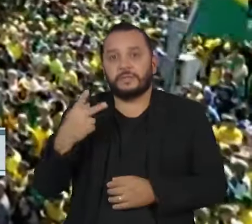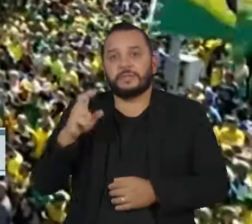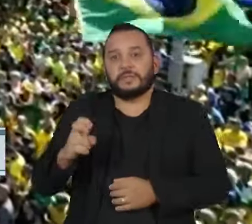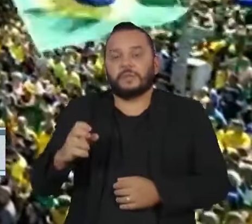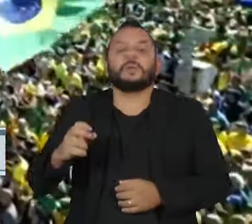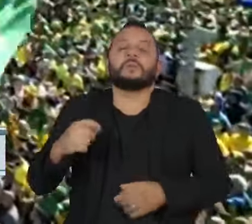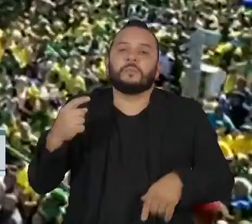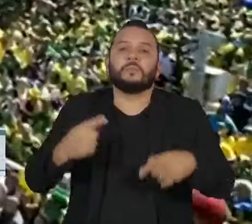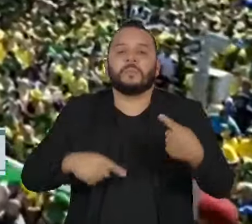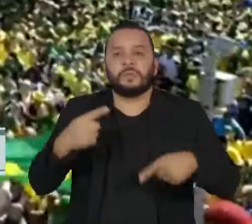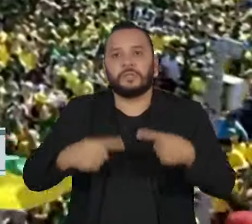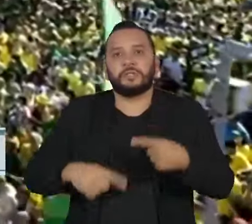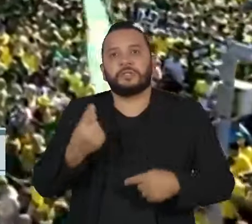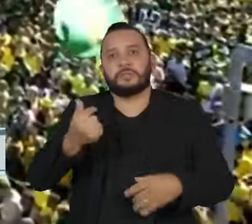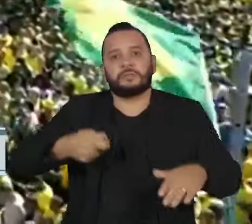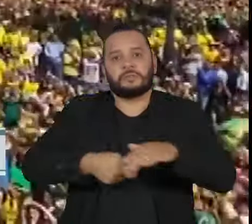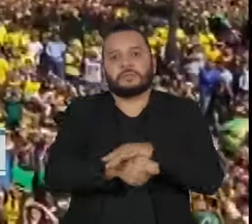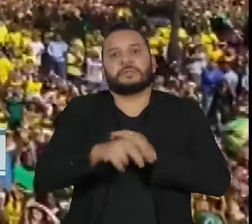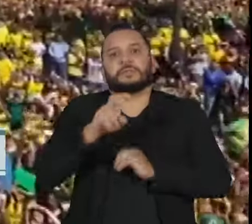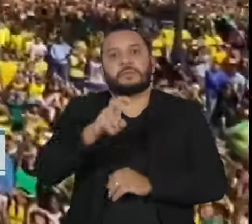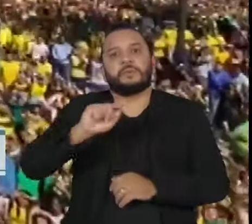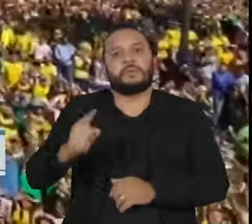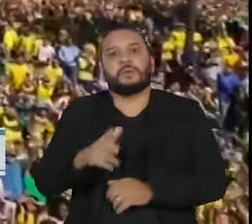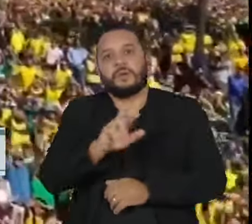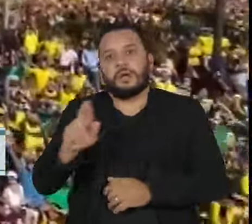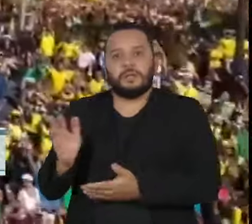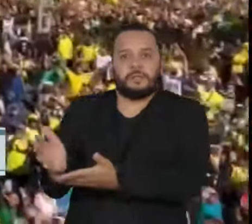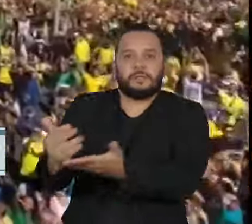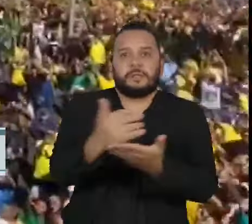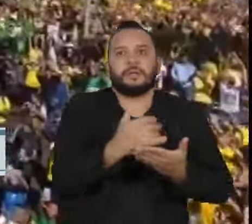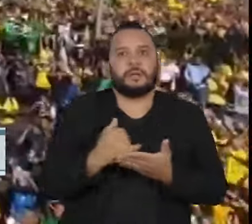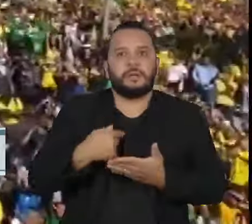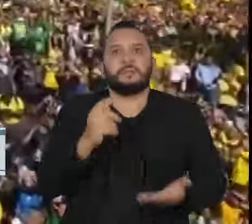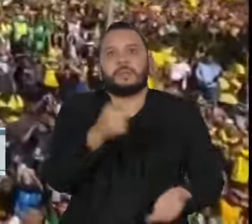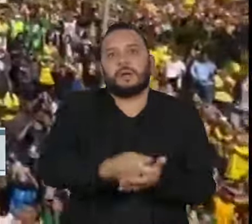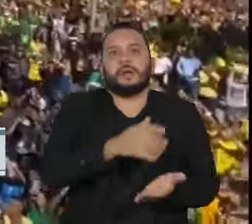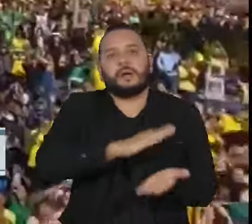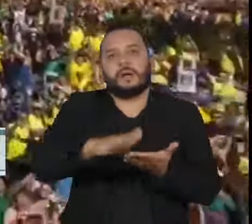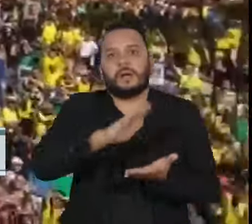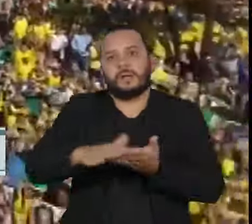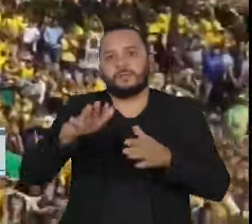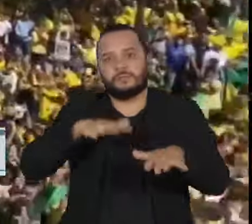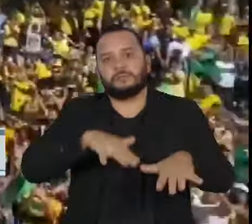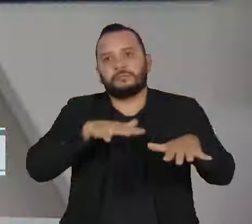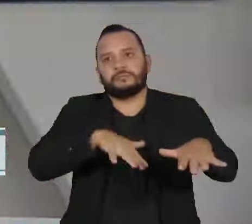parlamentares dizem ter doado R$ 5 mil cada numa vaquinha para financiar os gastos com o ato.